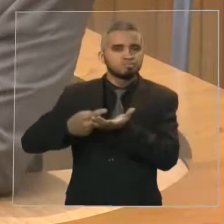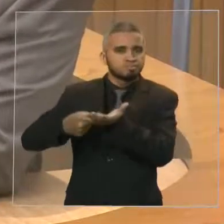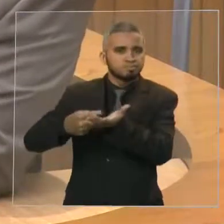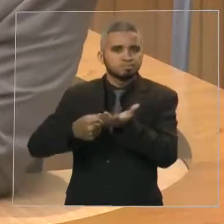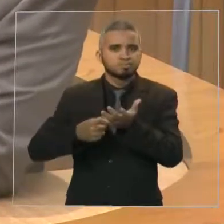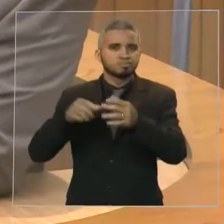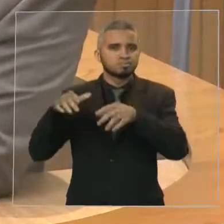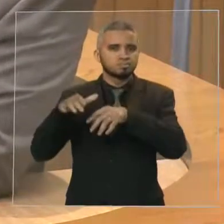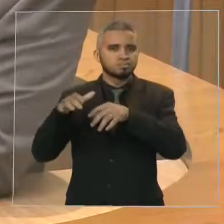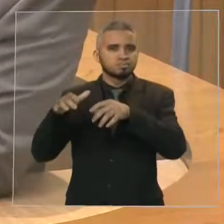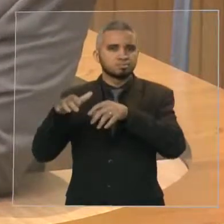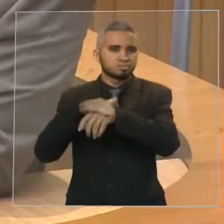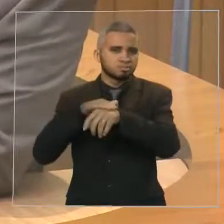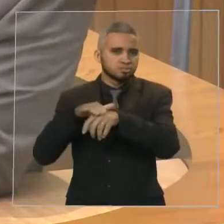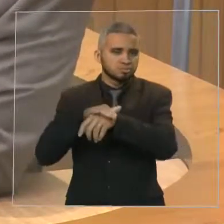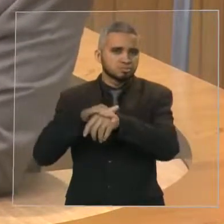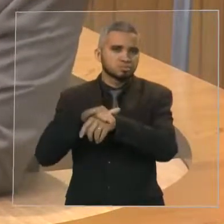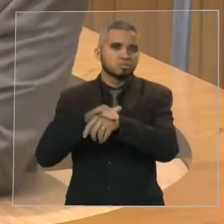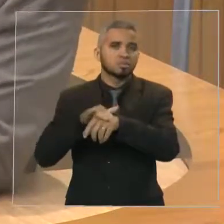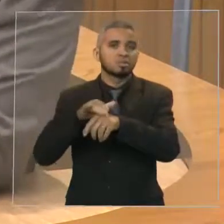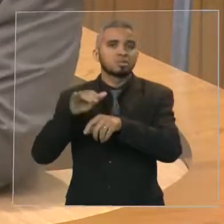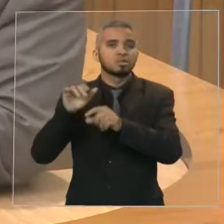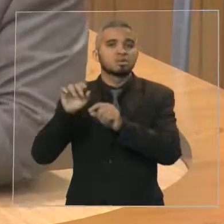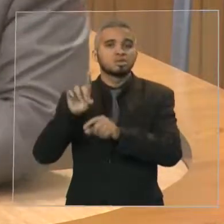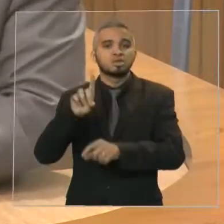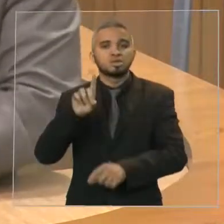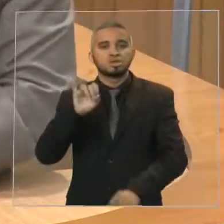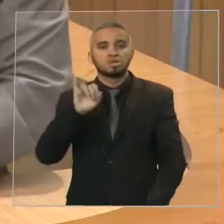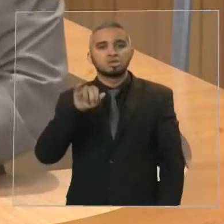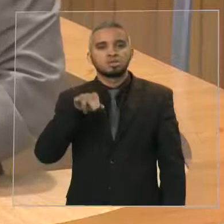é o maior sonho do povo daquela região,